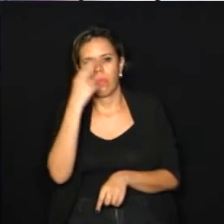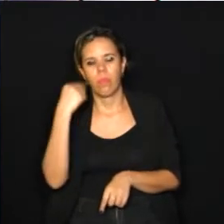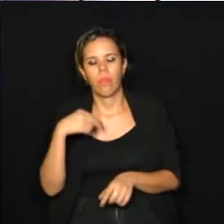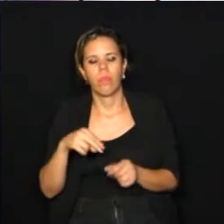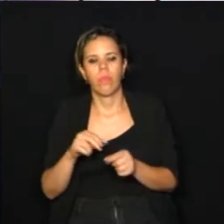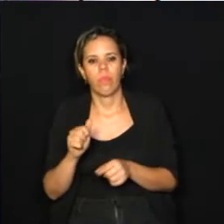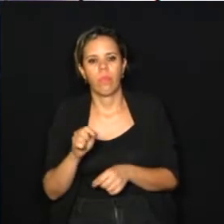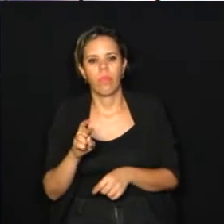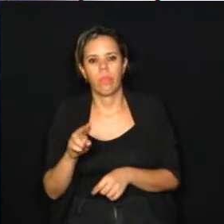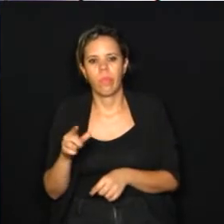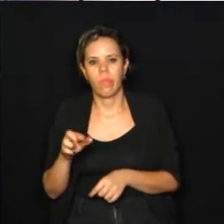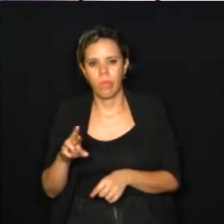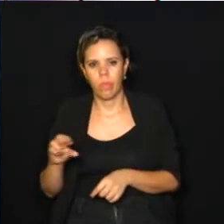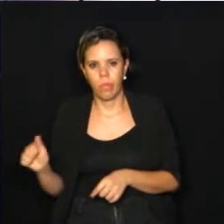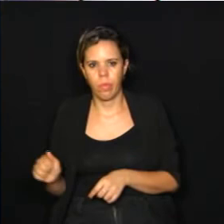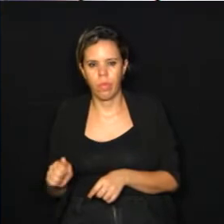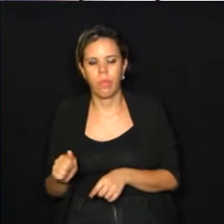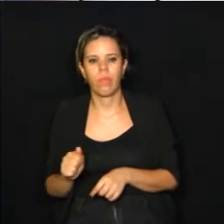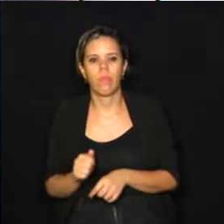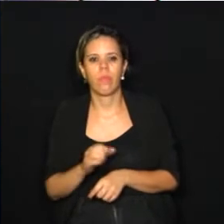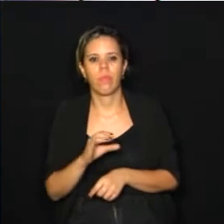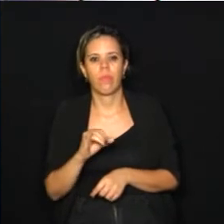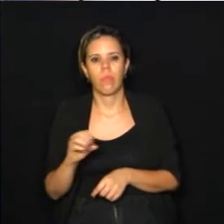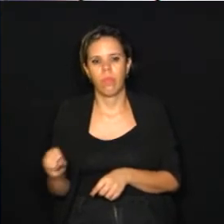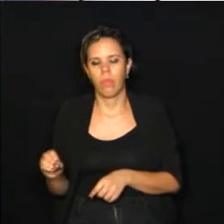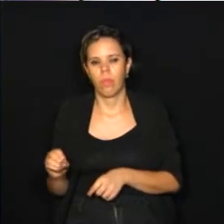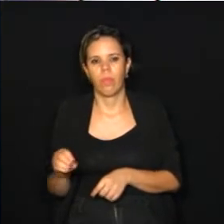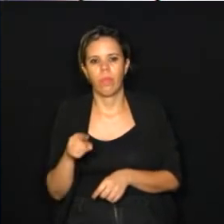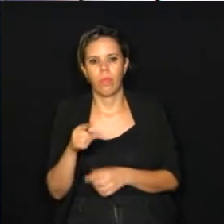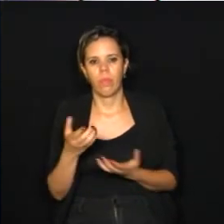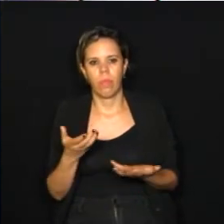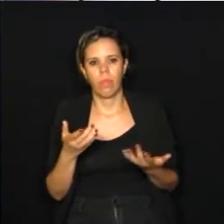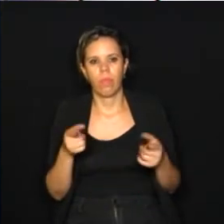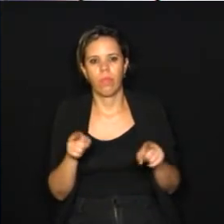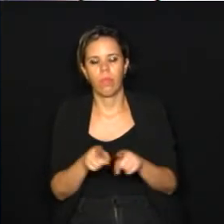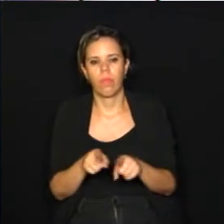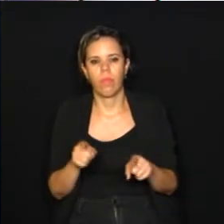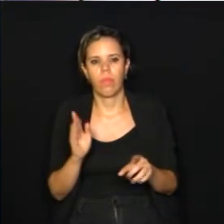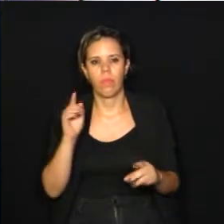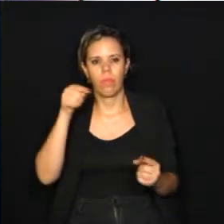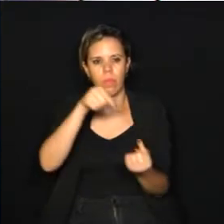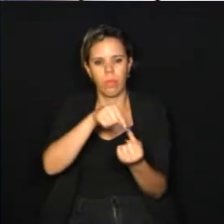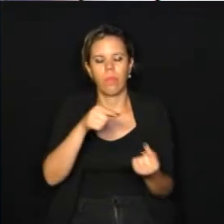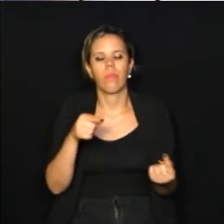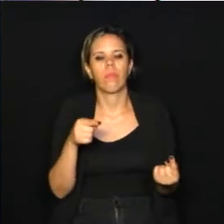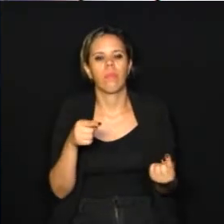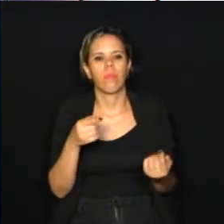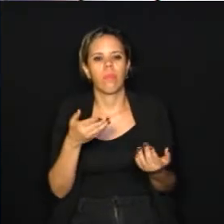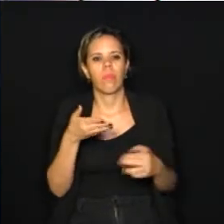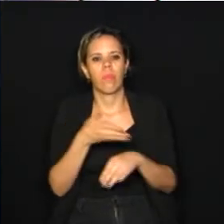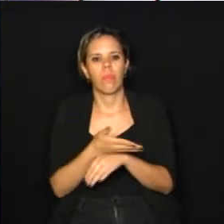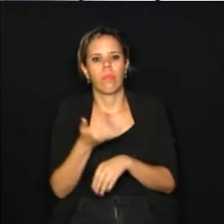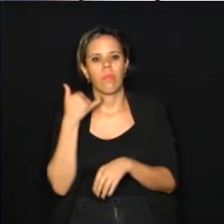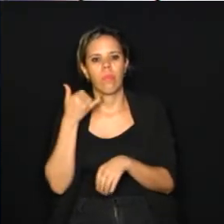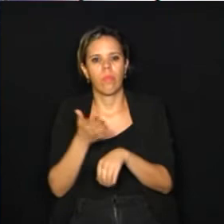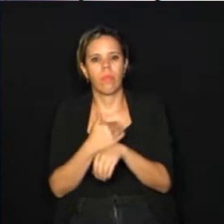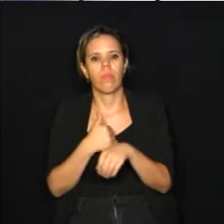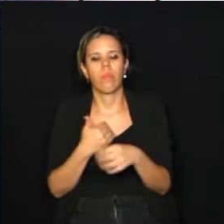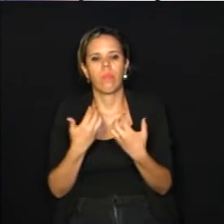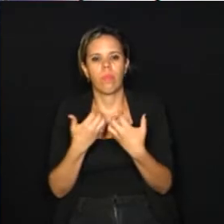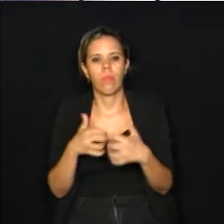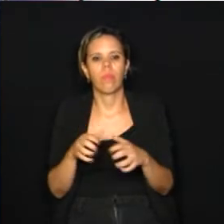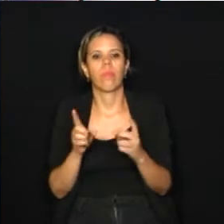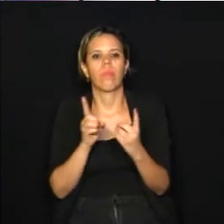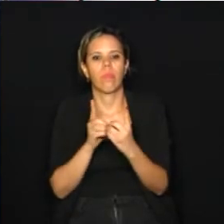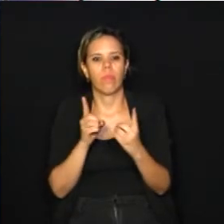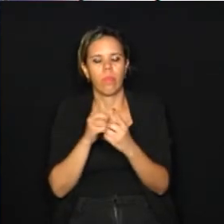MF Caio Fernandes Gomes Pereira. Se você quiser também ir diretamente à escola, mas antes liga para ver se ela está fazendo